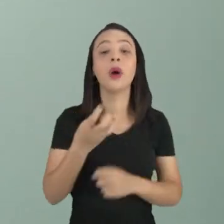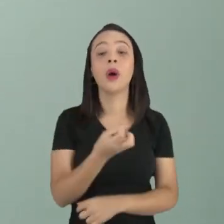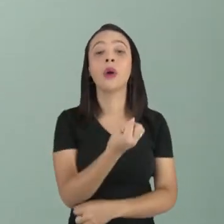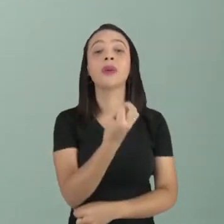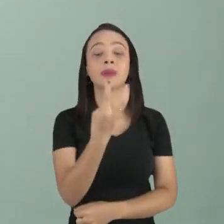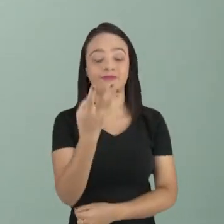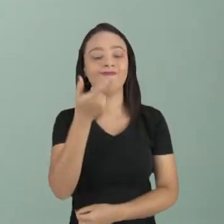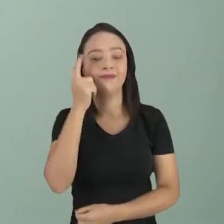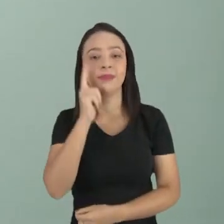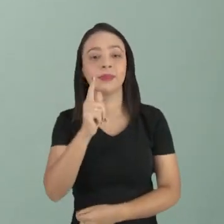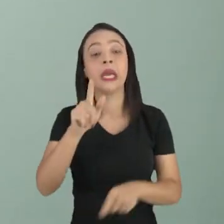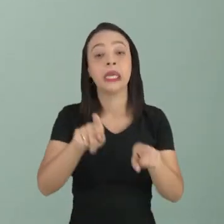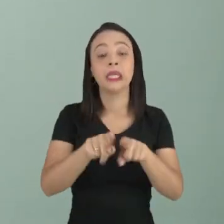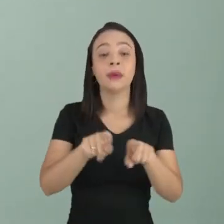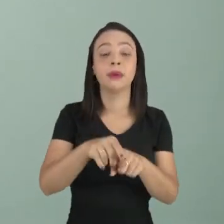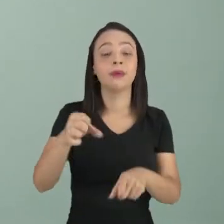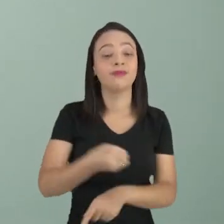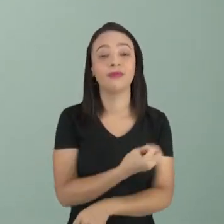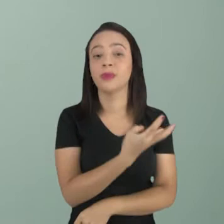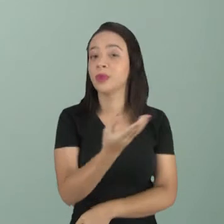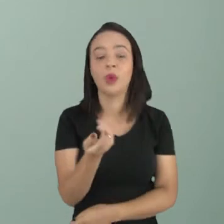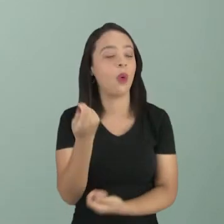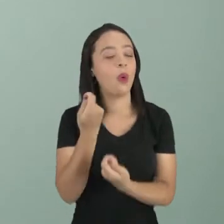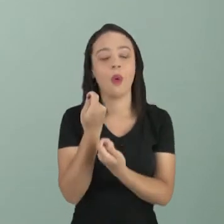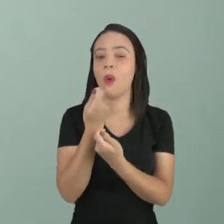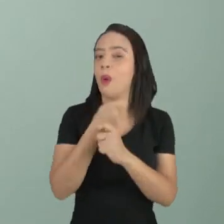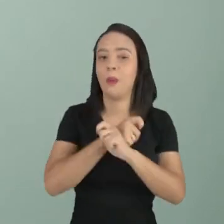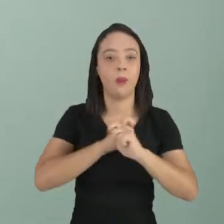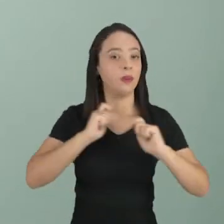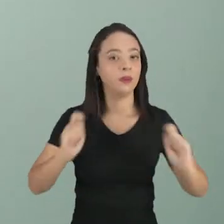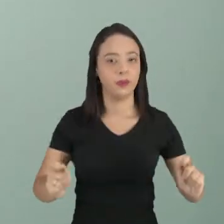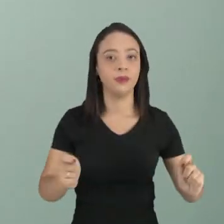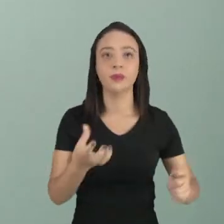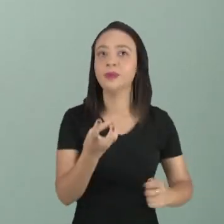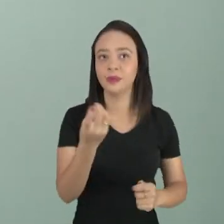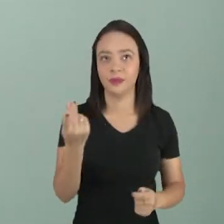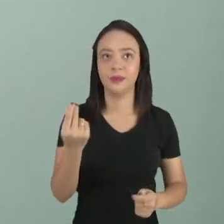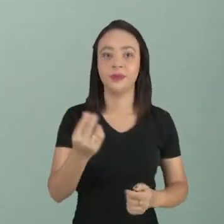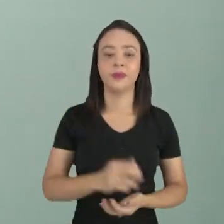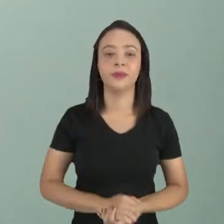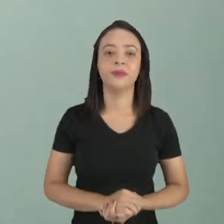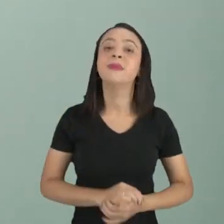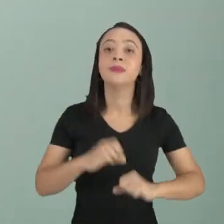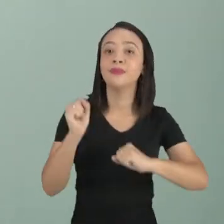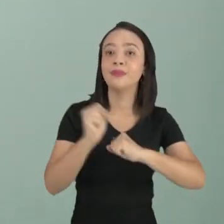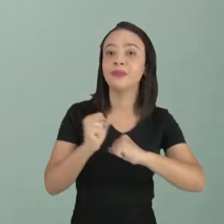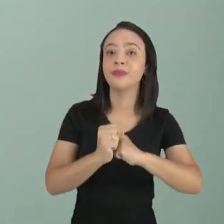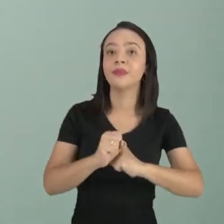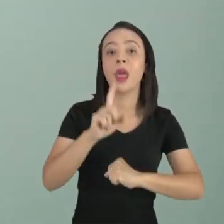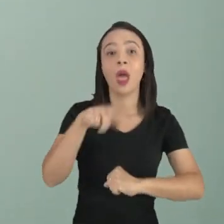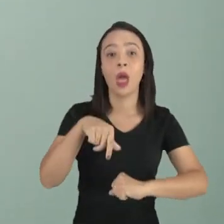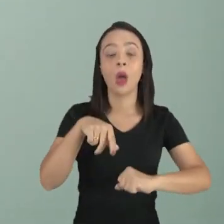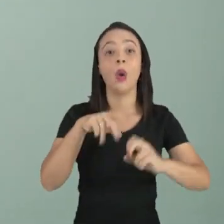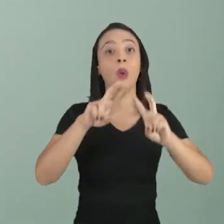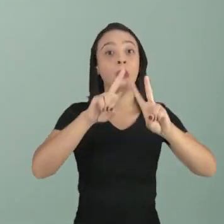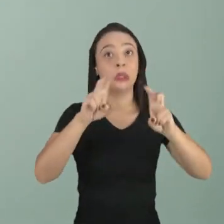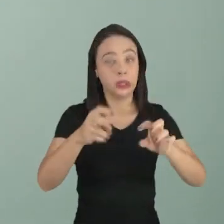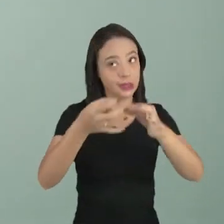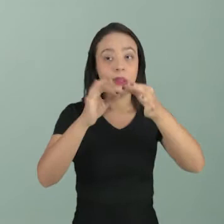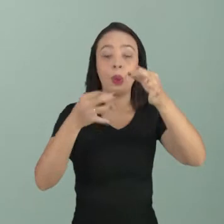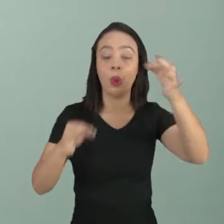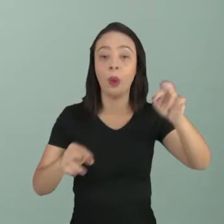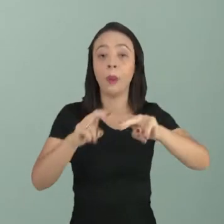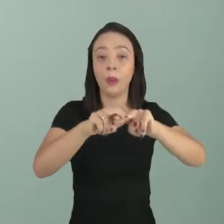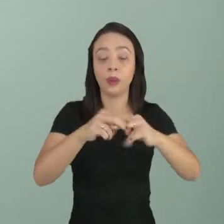and uncountable nouns, substantivos contáveis e incontáveis. Como é um assunto bem extenso, a gente vai dividir essa aula em